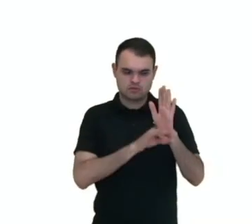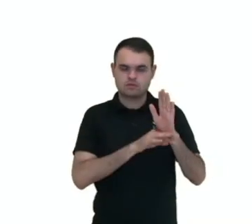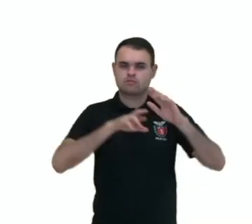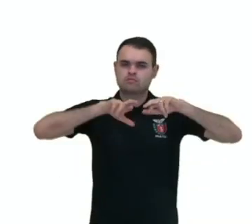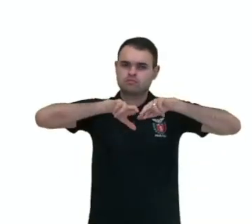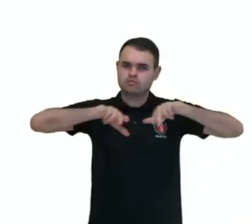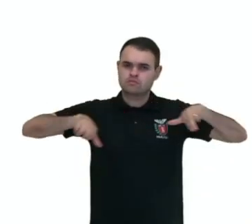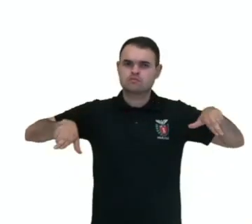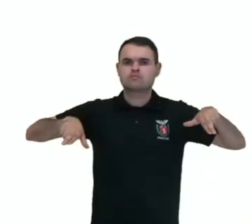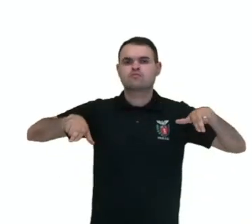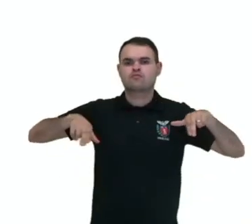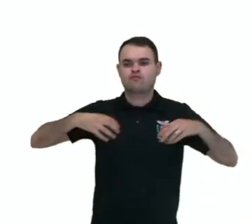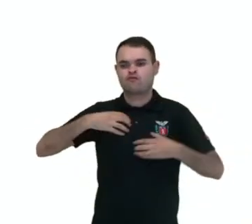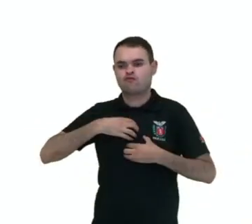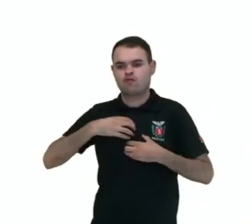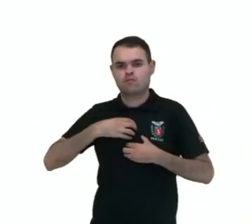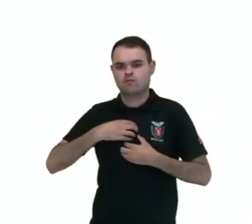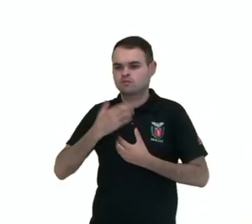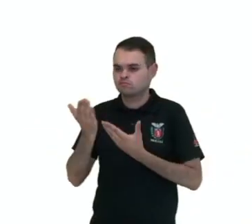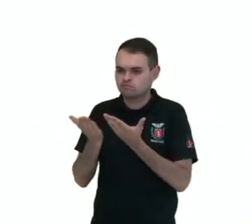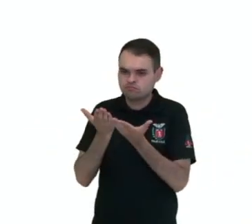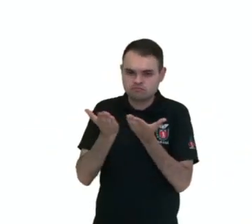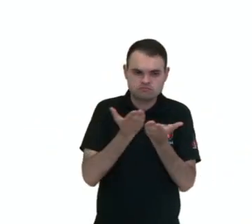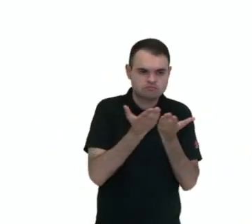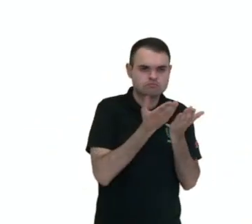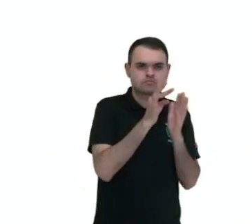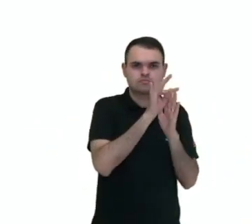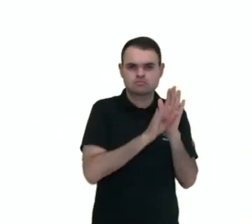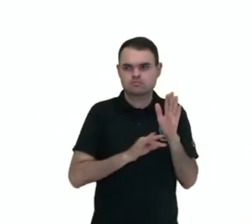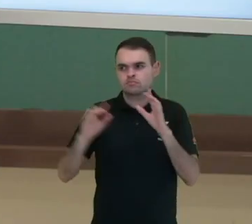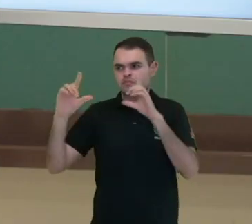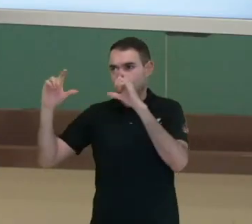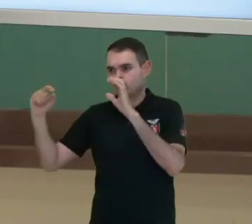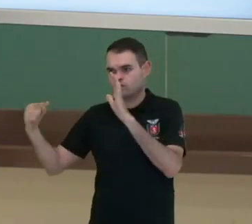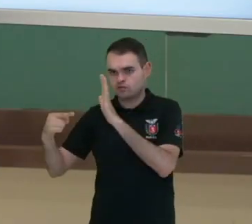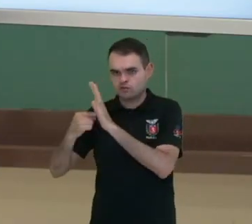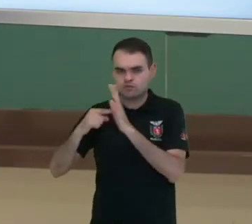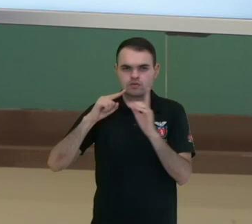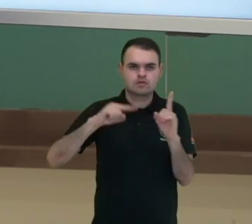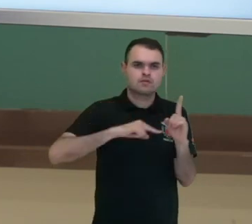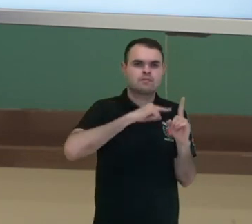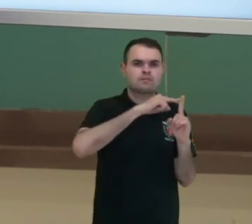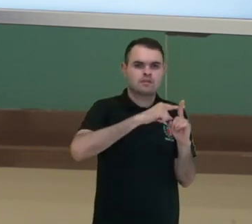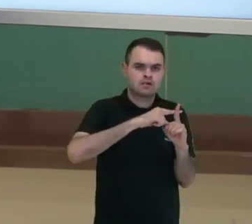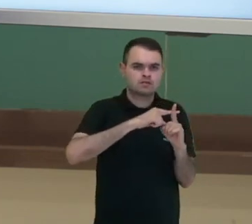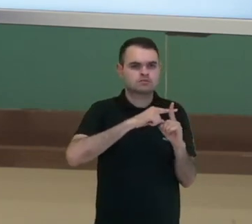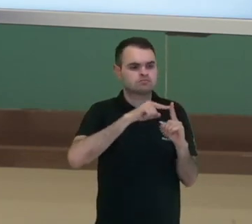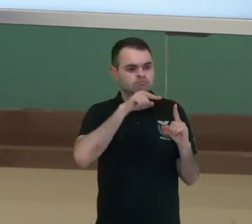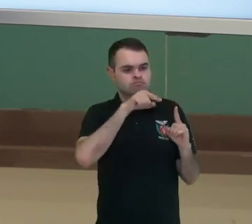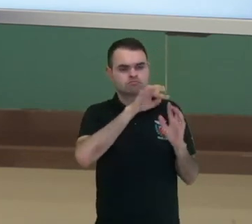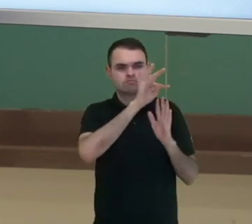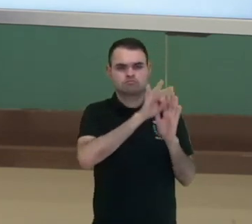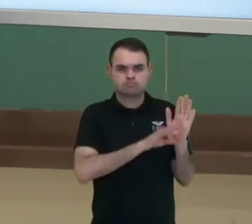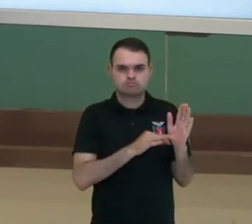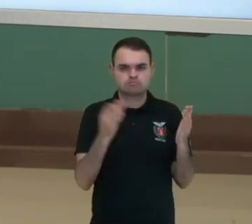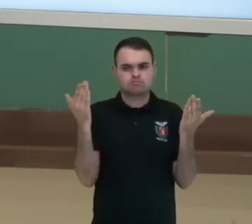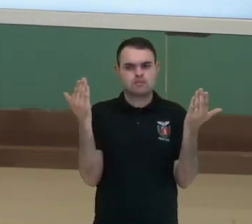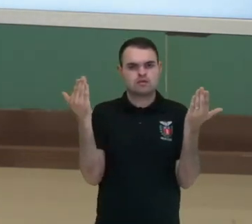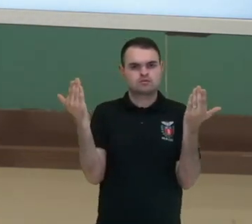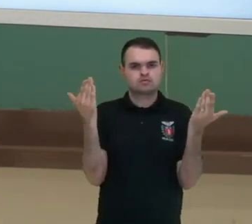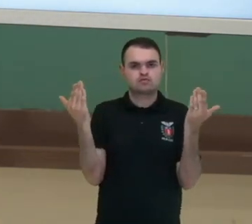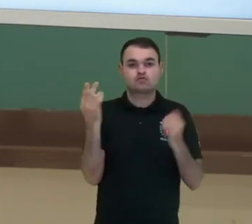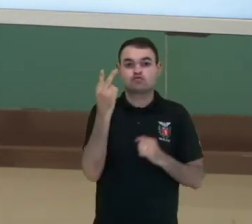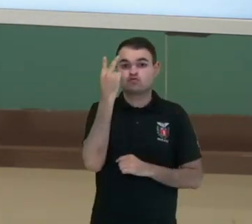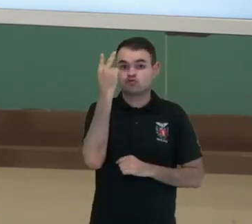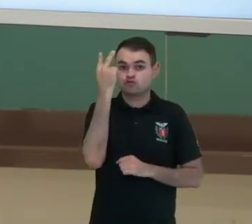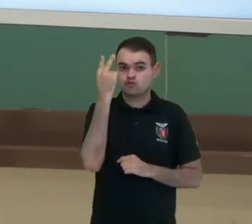formas de tratar a informação na comparação entre a notícia e a fotodenúncia, né? Então, observem que nós analisamos dois